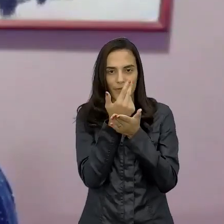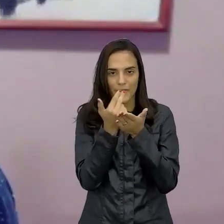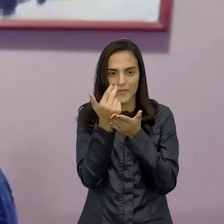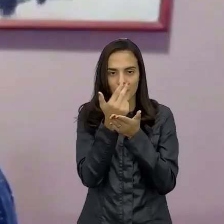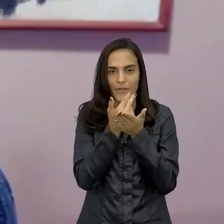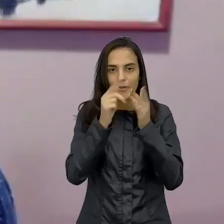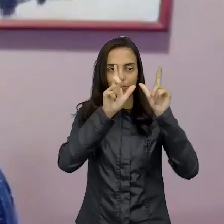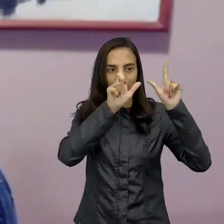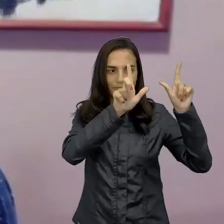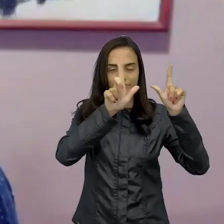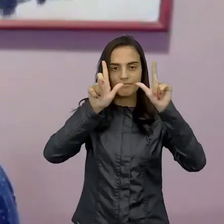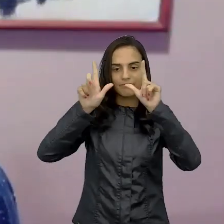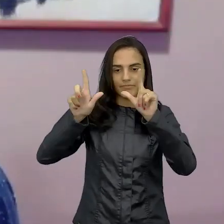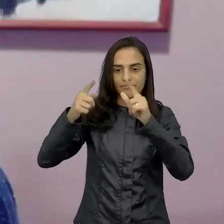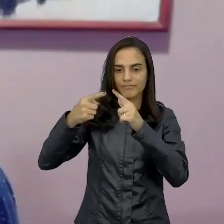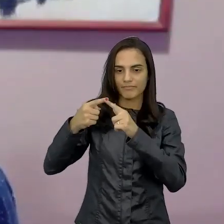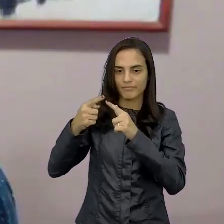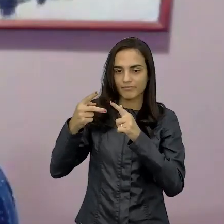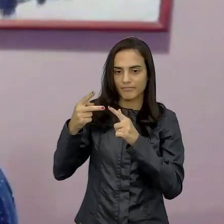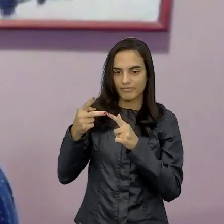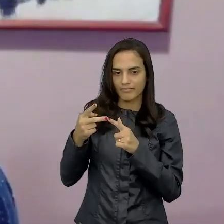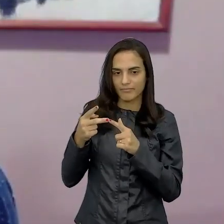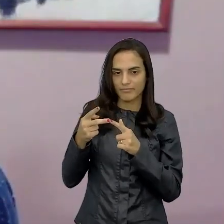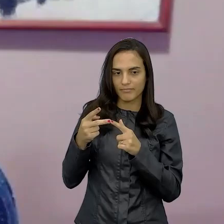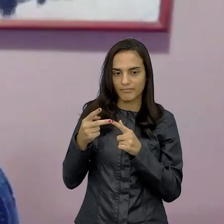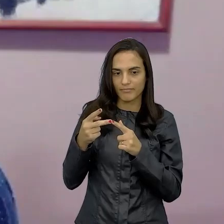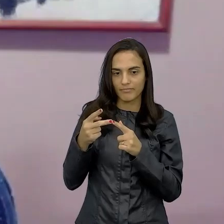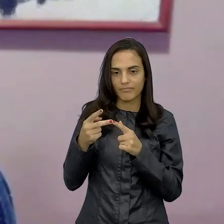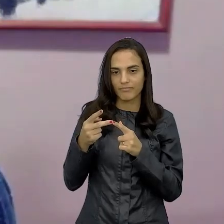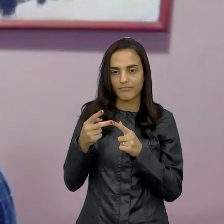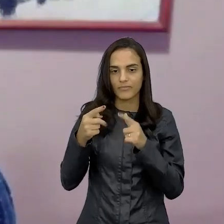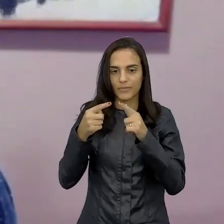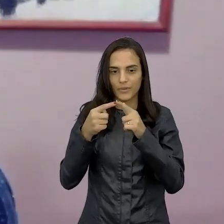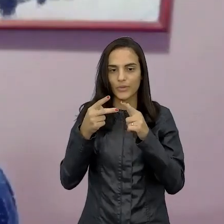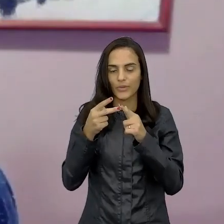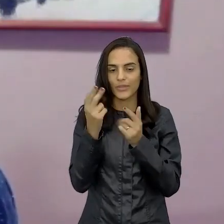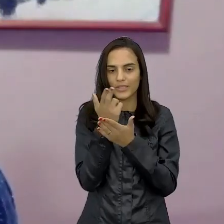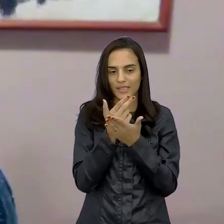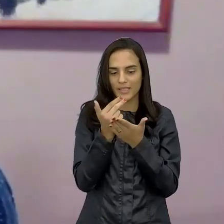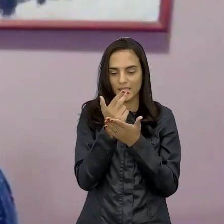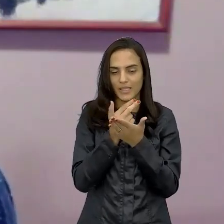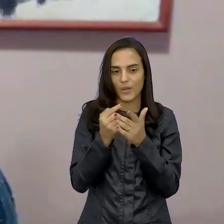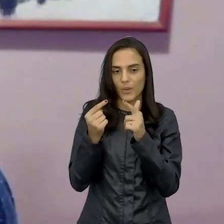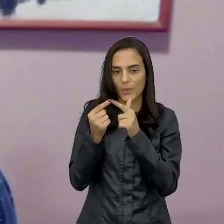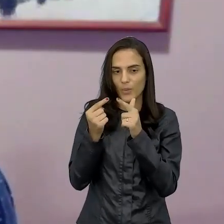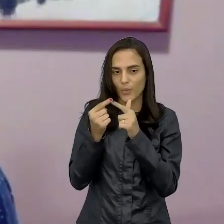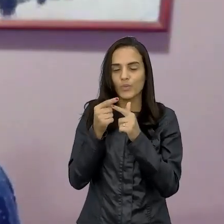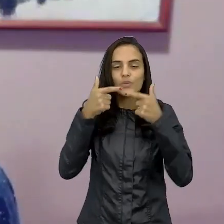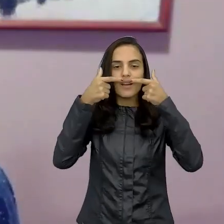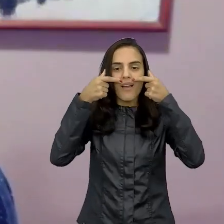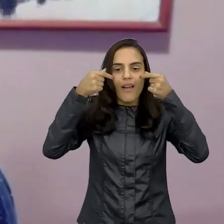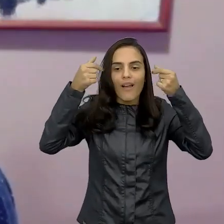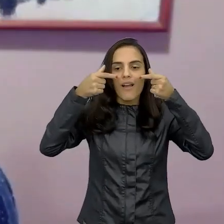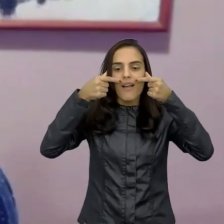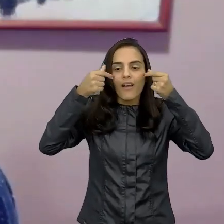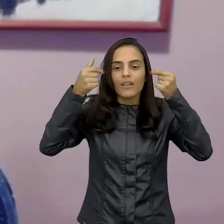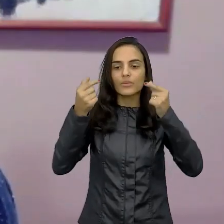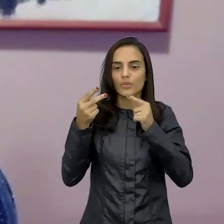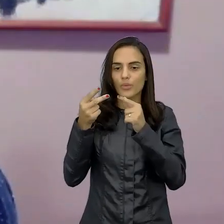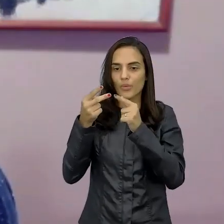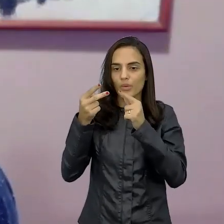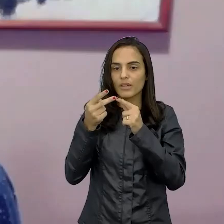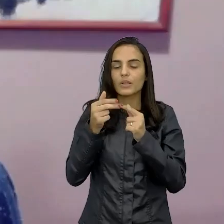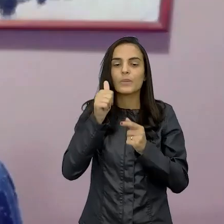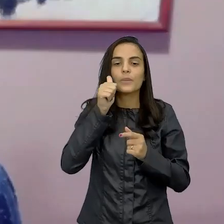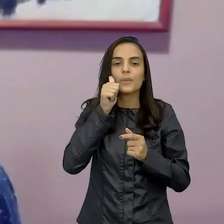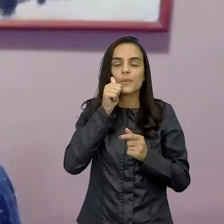com dois quadros de dois desenhos, um gato e uma mulher